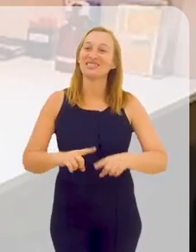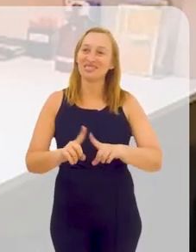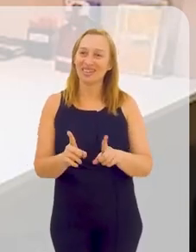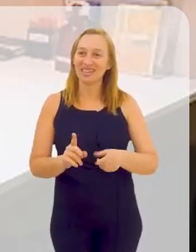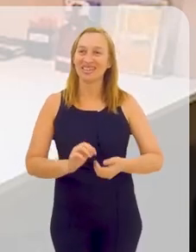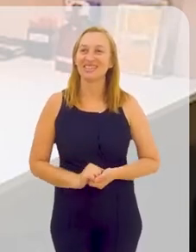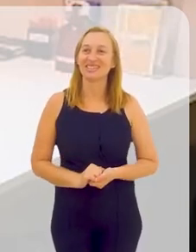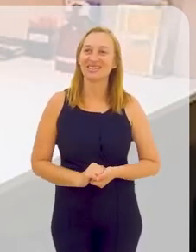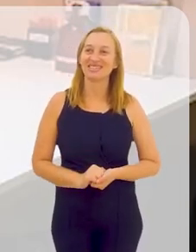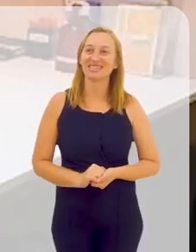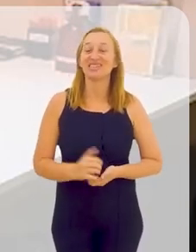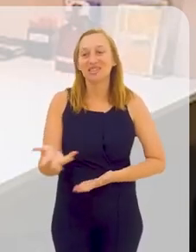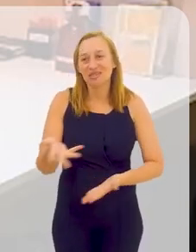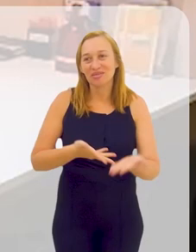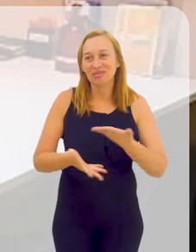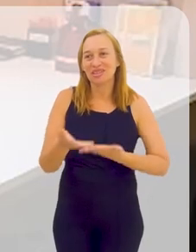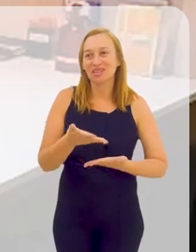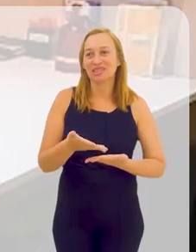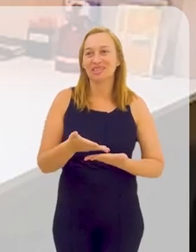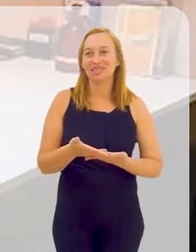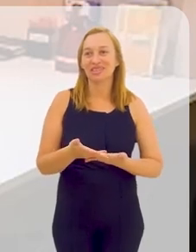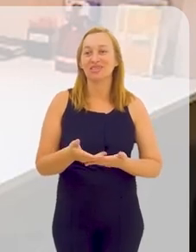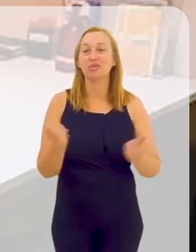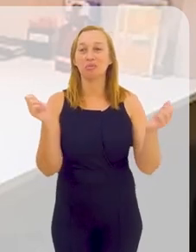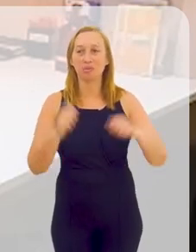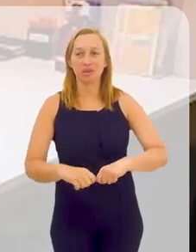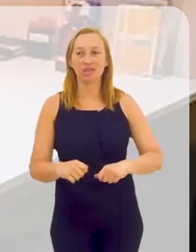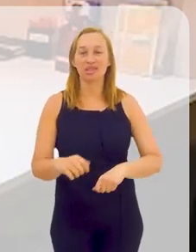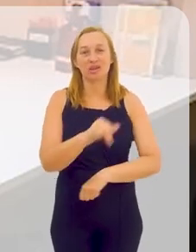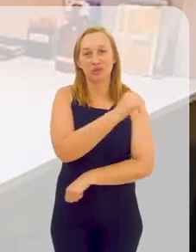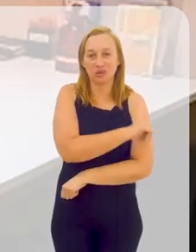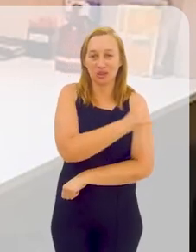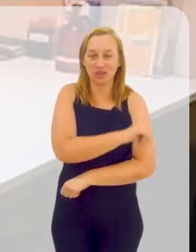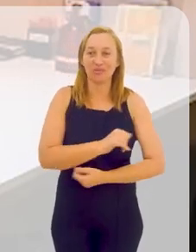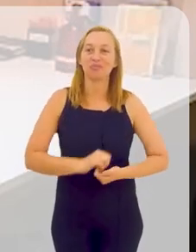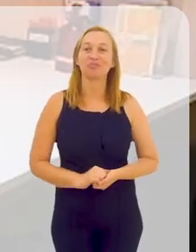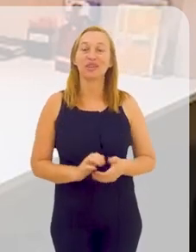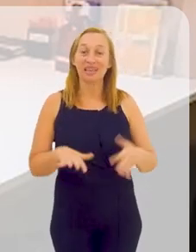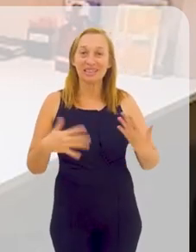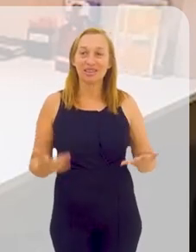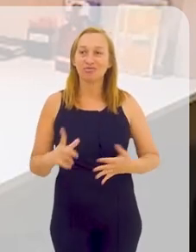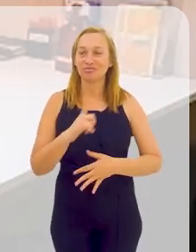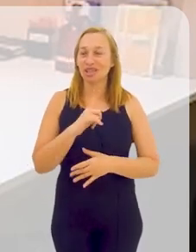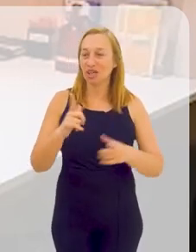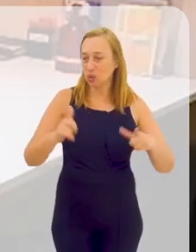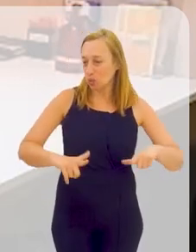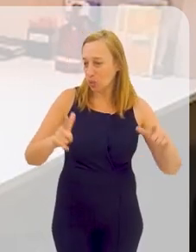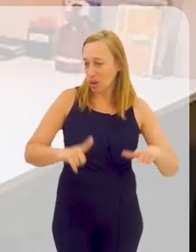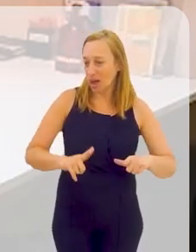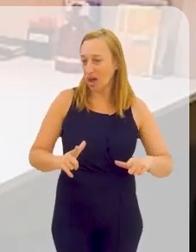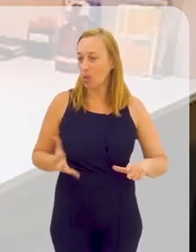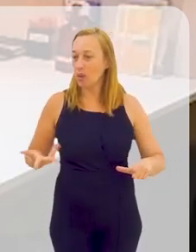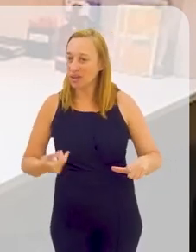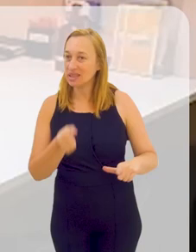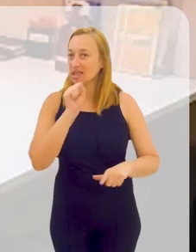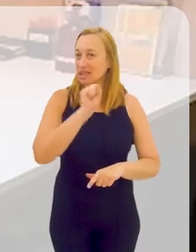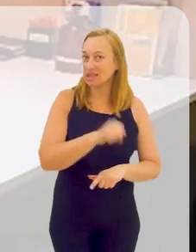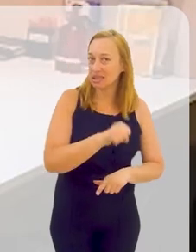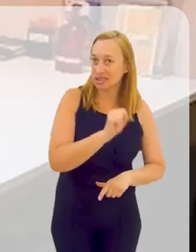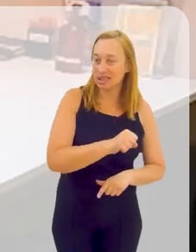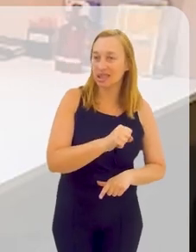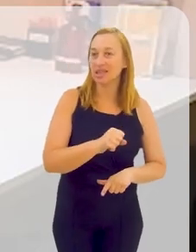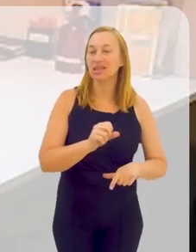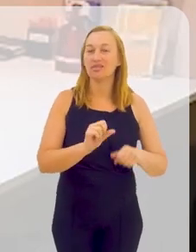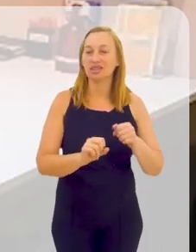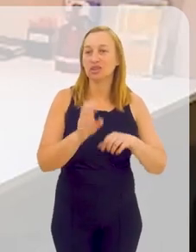ranking mas ainda é uma participação a quem do potencial do Rio de Janeiro Então a gente tem espaço tem condições aqui